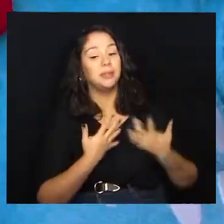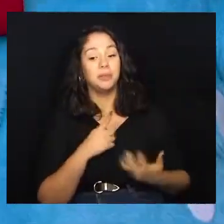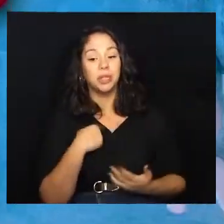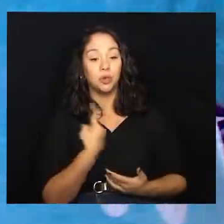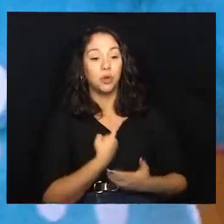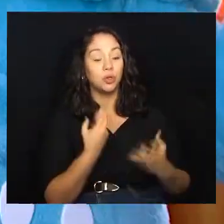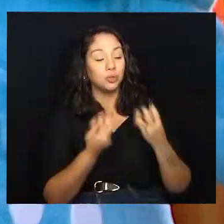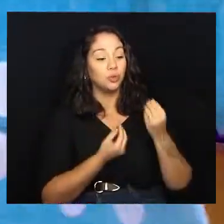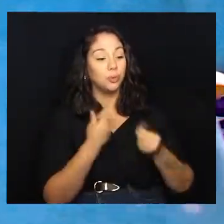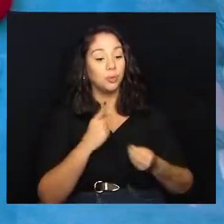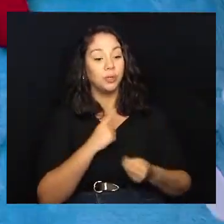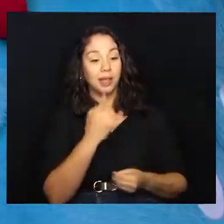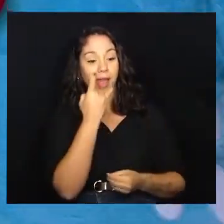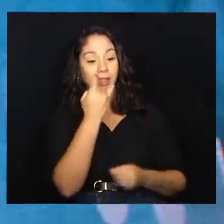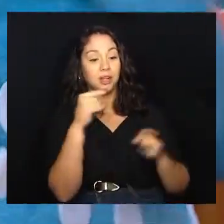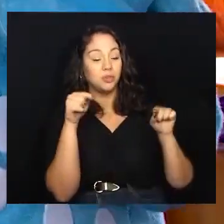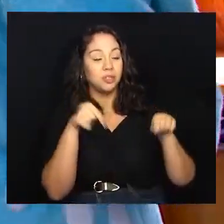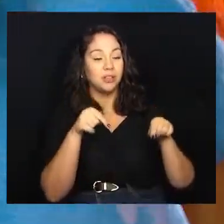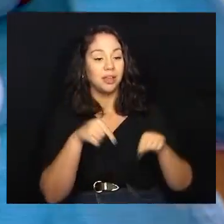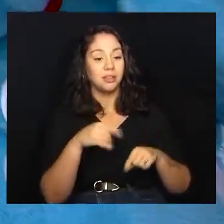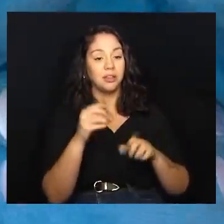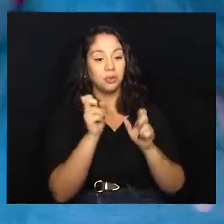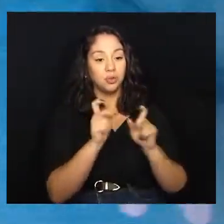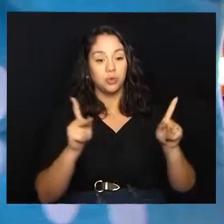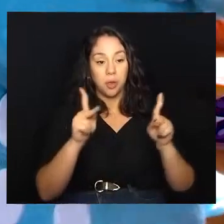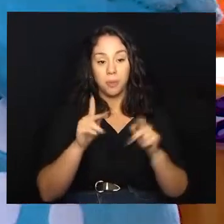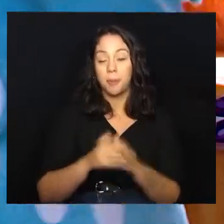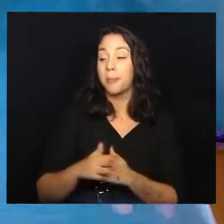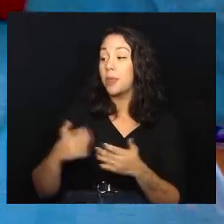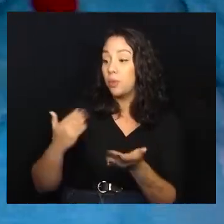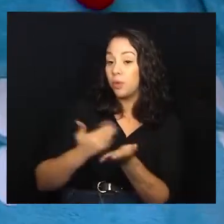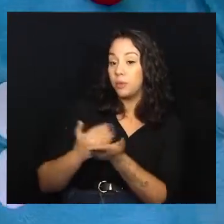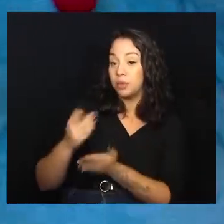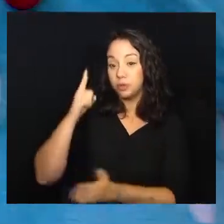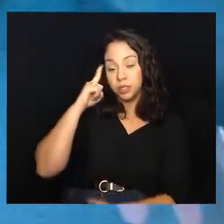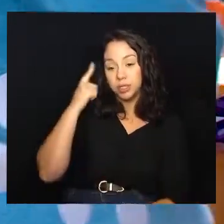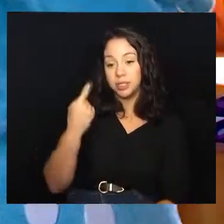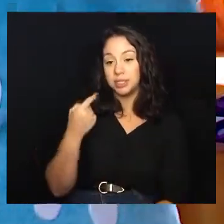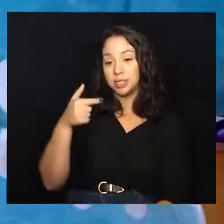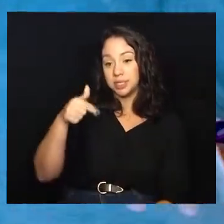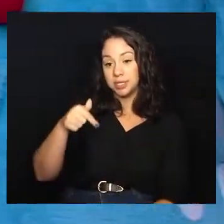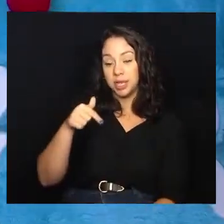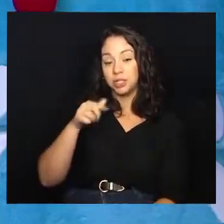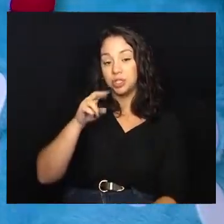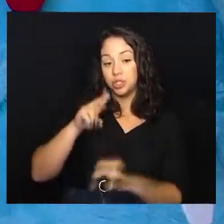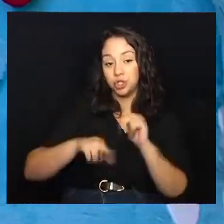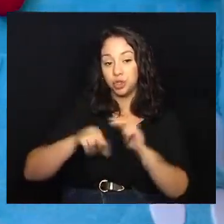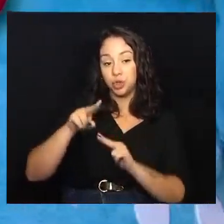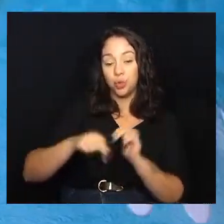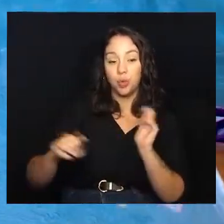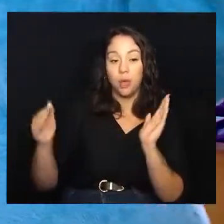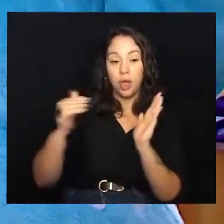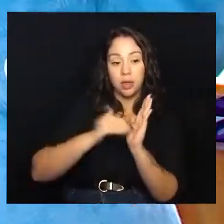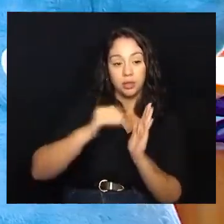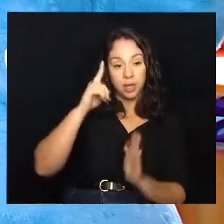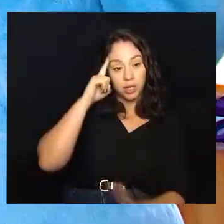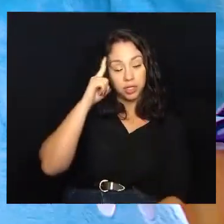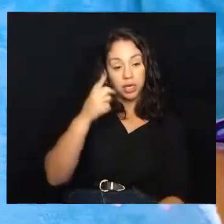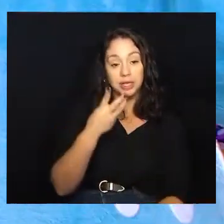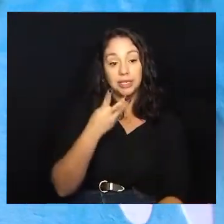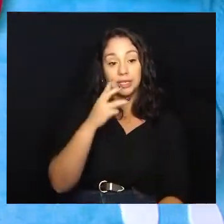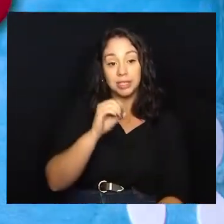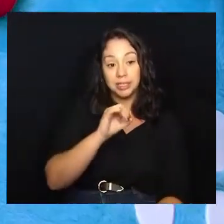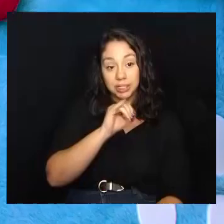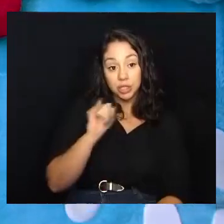gente, Thaís, quais são as atrações que tem aqui no shopping? Bom, começou já no dia 17 de junho, a programação vai até o dia 30